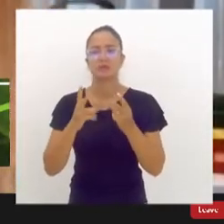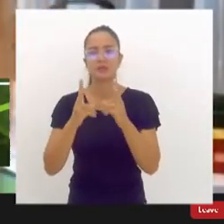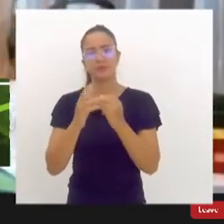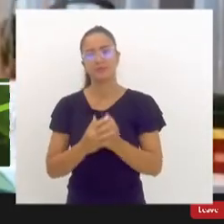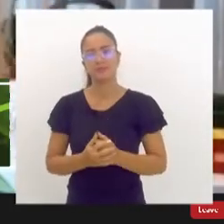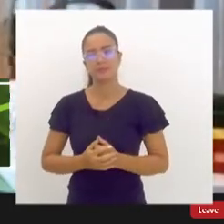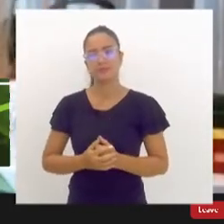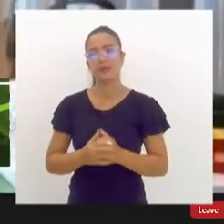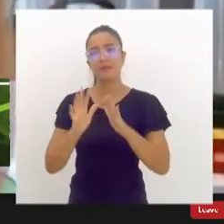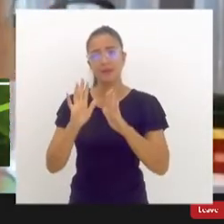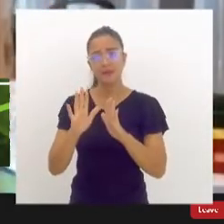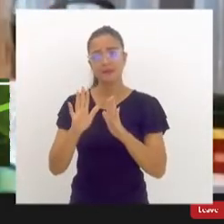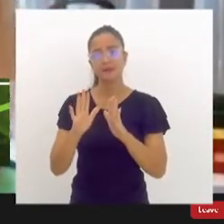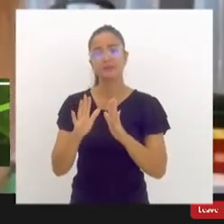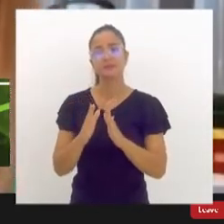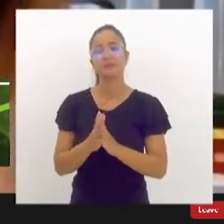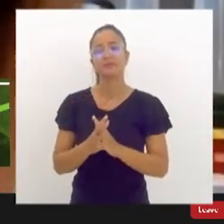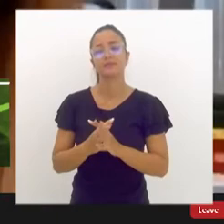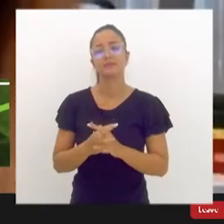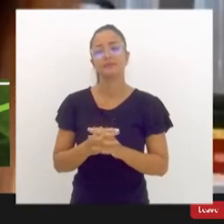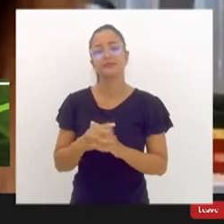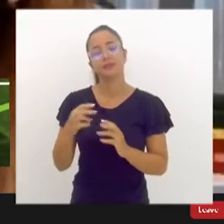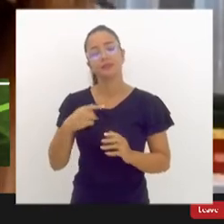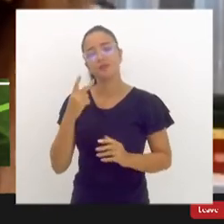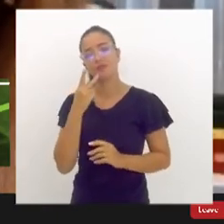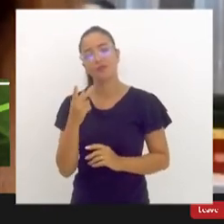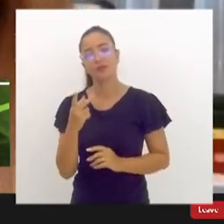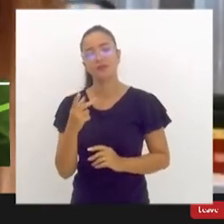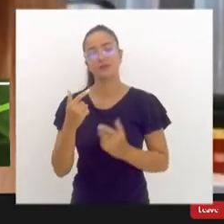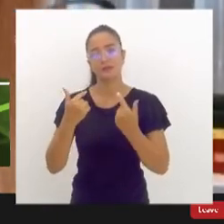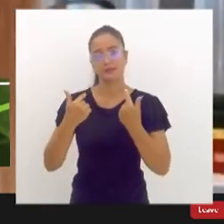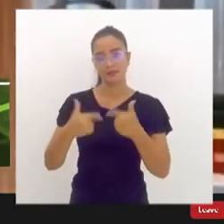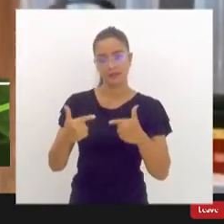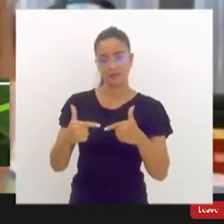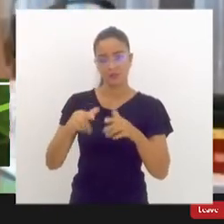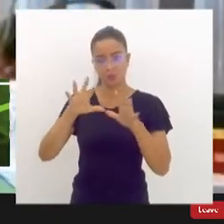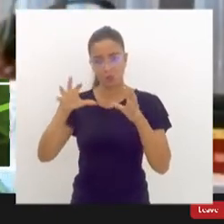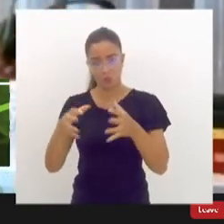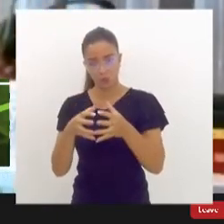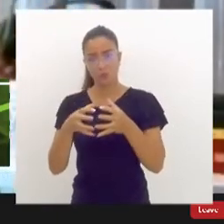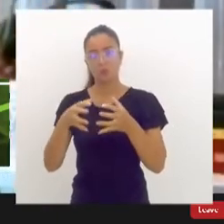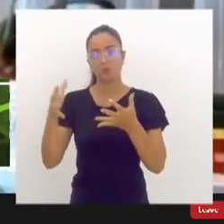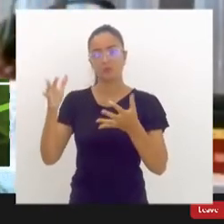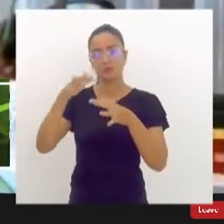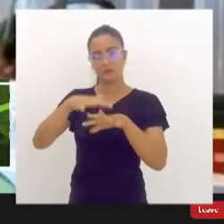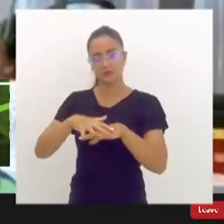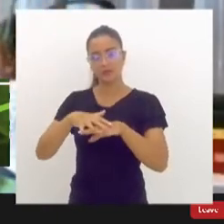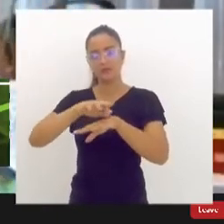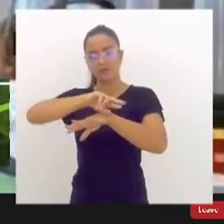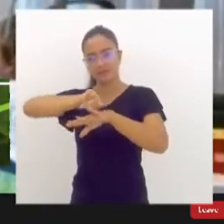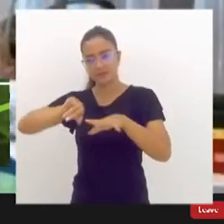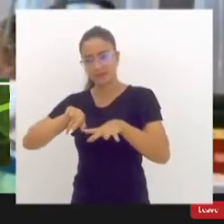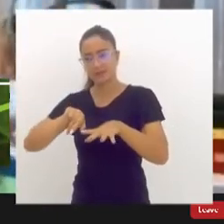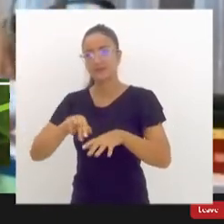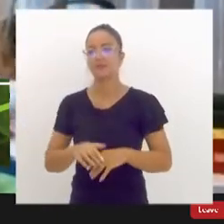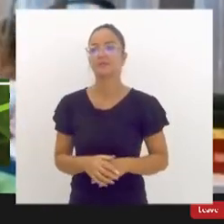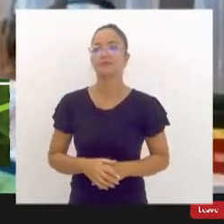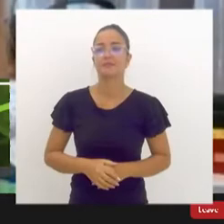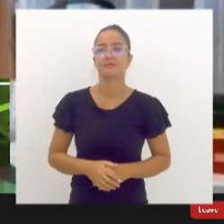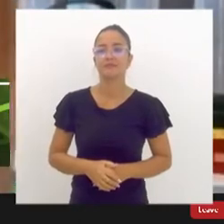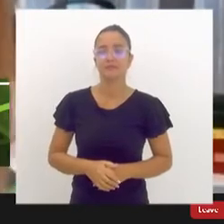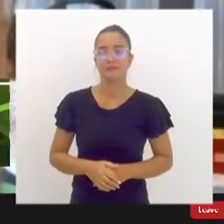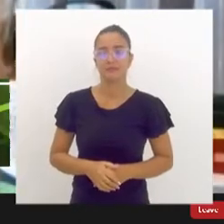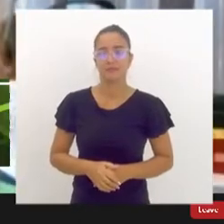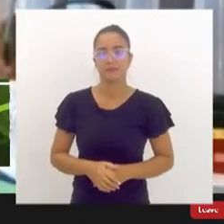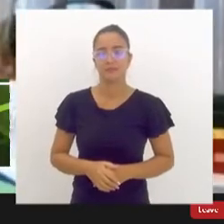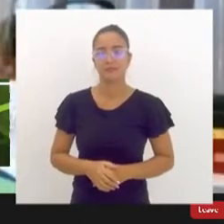algum breve destaque sobre o trabalho da nossa Comissão de Inclusão e Diversidade, eu destaco que foi